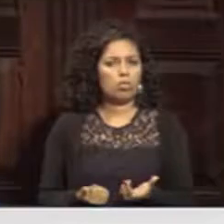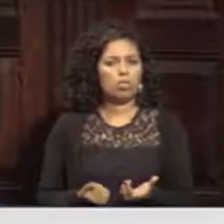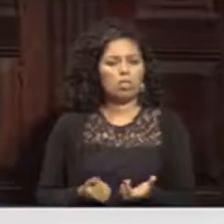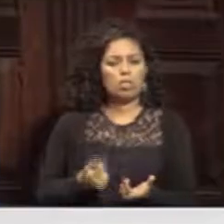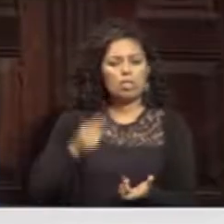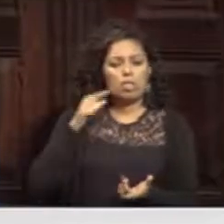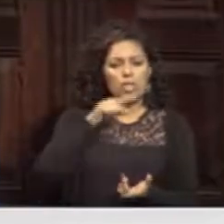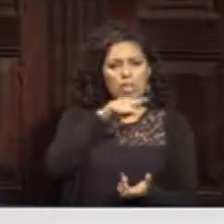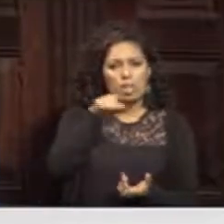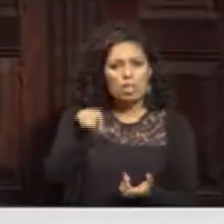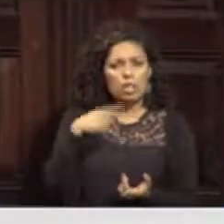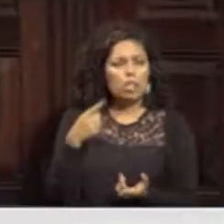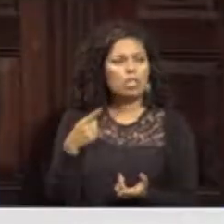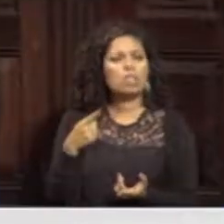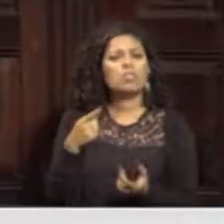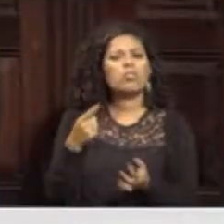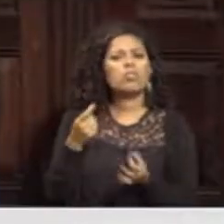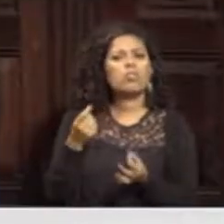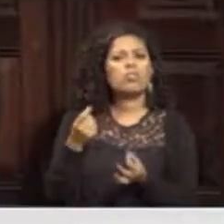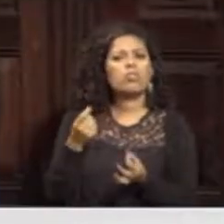através de preceito